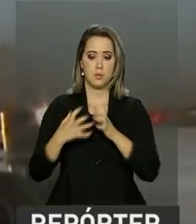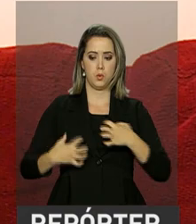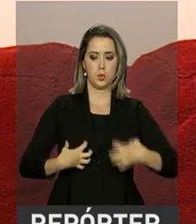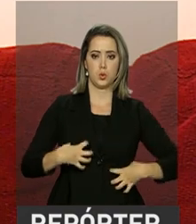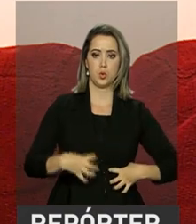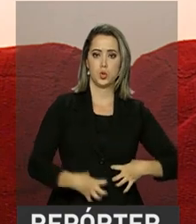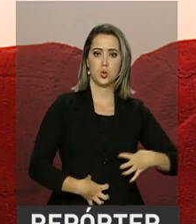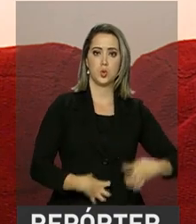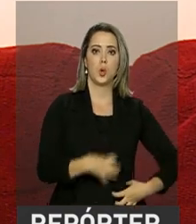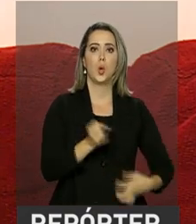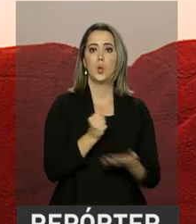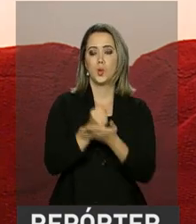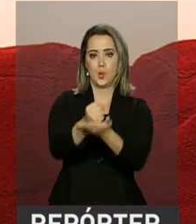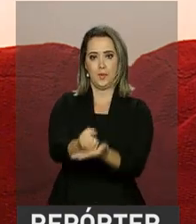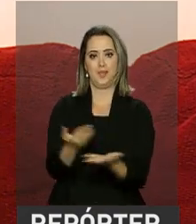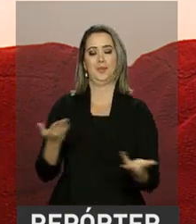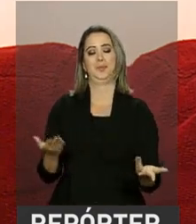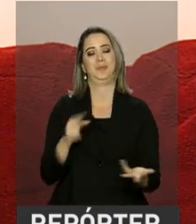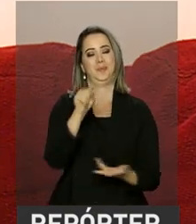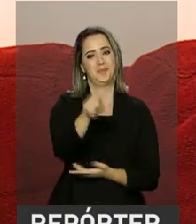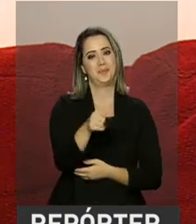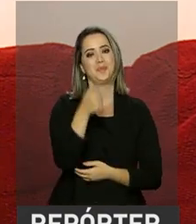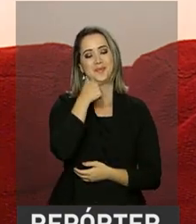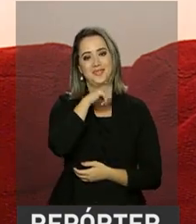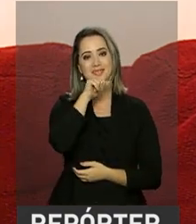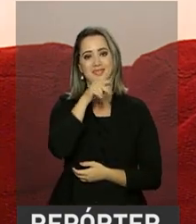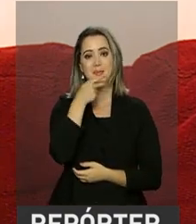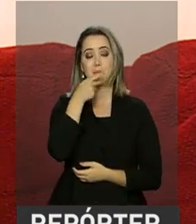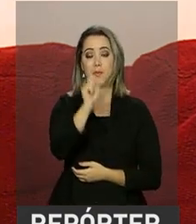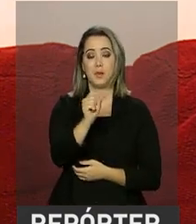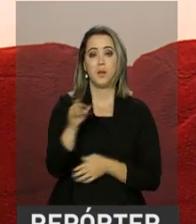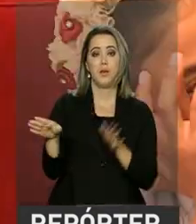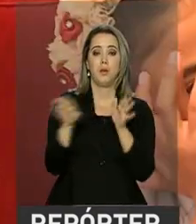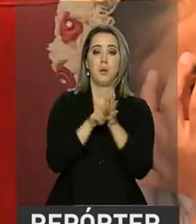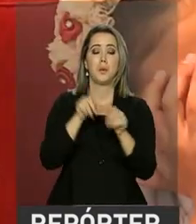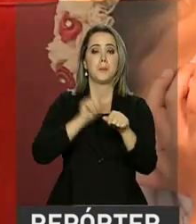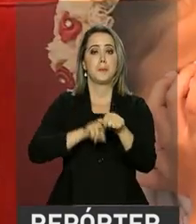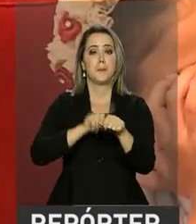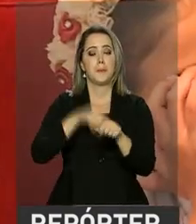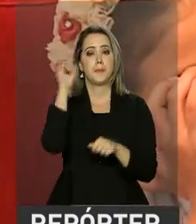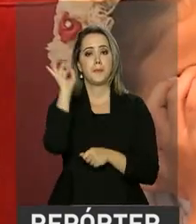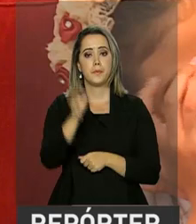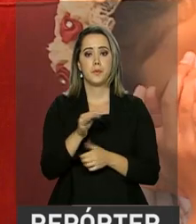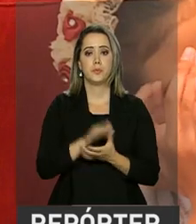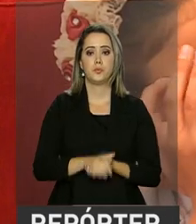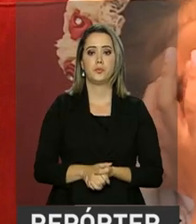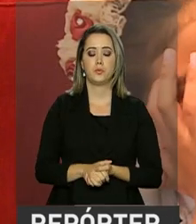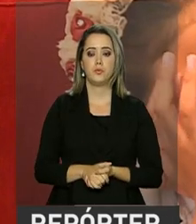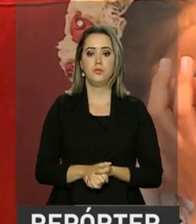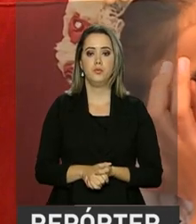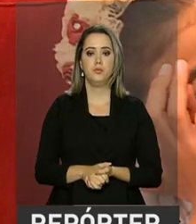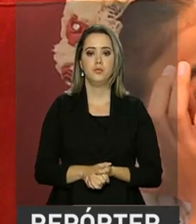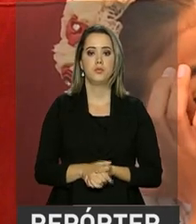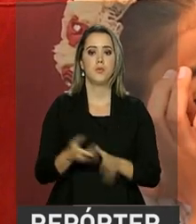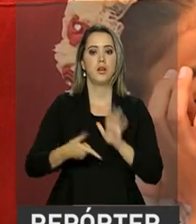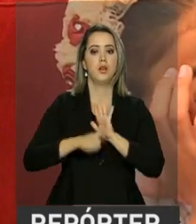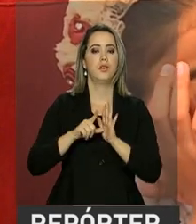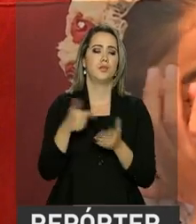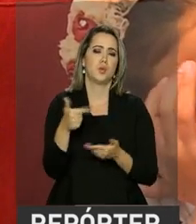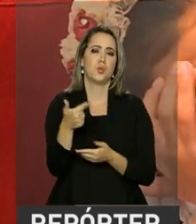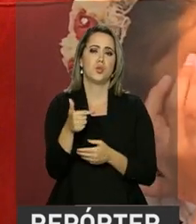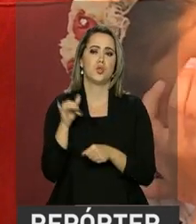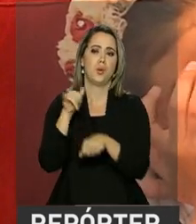doados a mãe de Ana Júlia conta que o avião chegou na hora certa quando não tinha esse avião os órgãos eles se